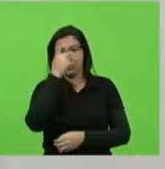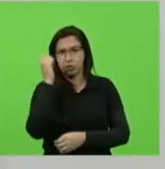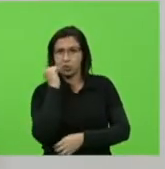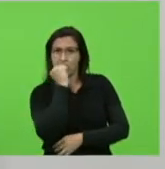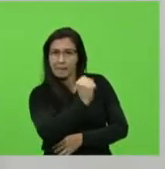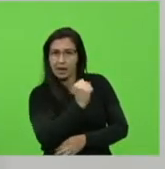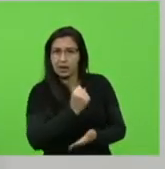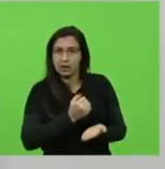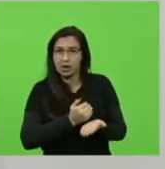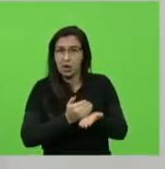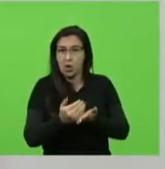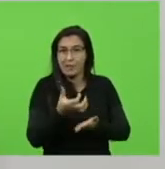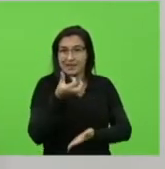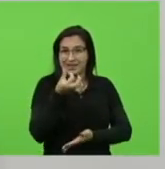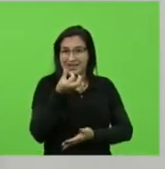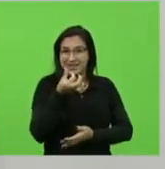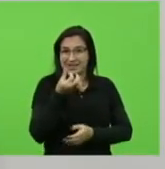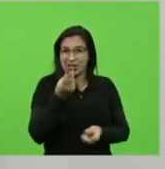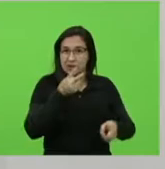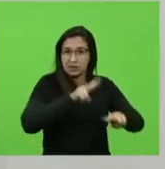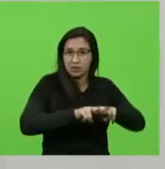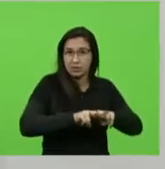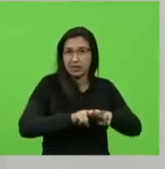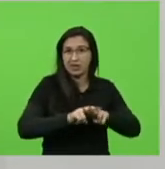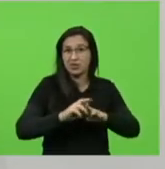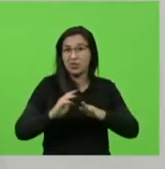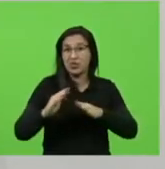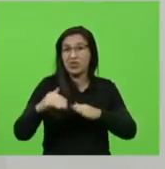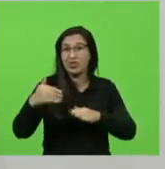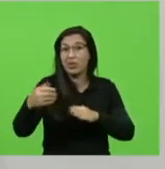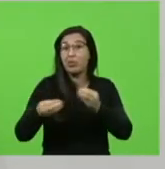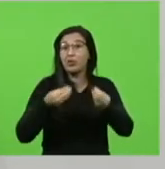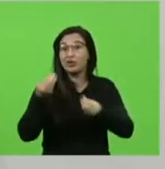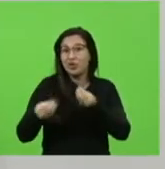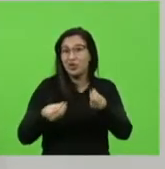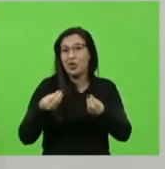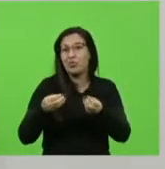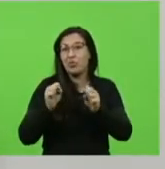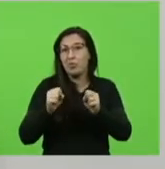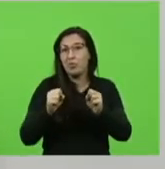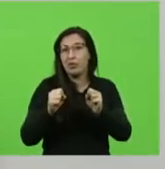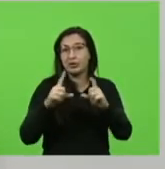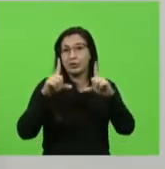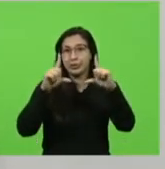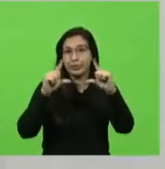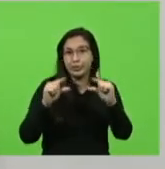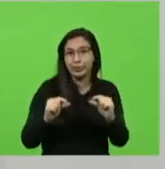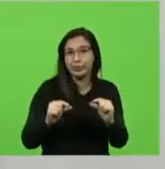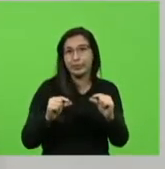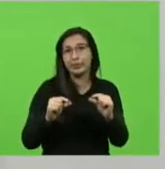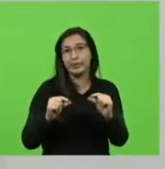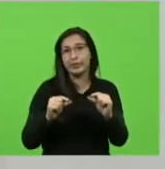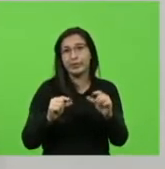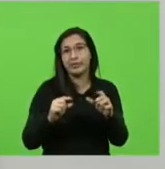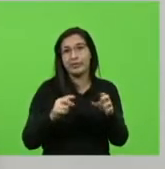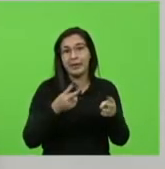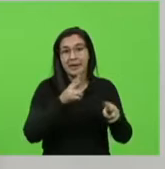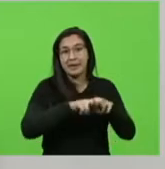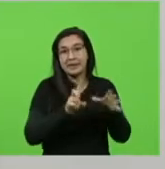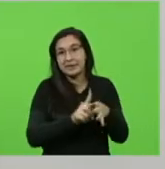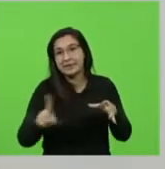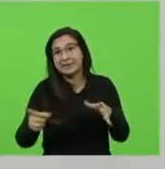de pena e a gente sabe que tem benefício, que tem progressão e que fica um tempo mínimo na cadeia. A gente precisa de uma